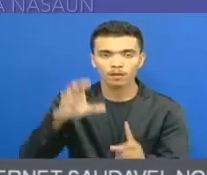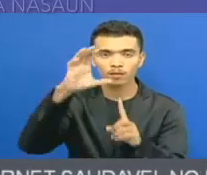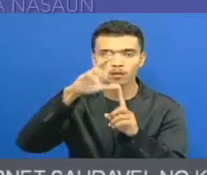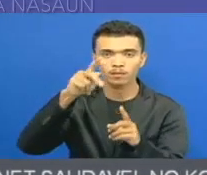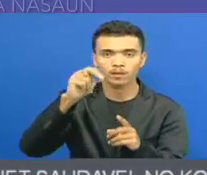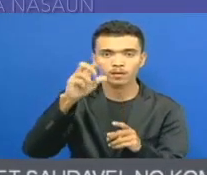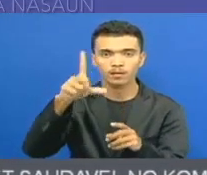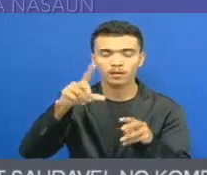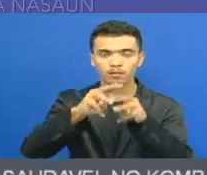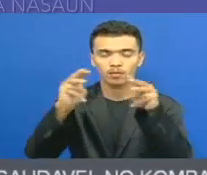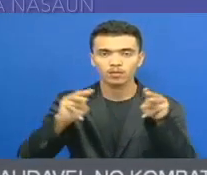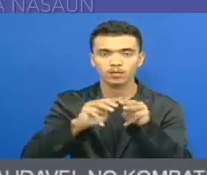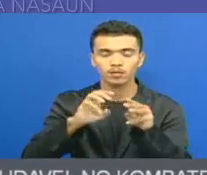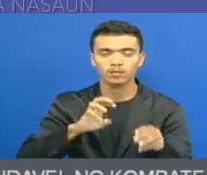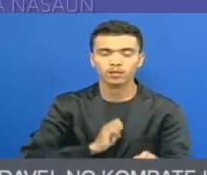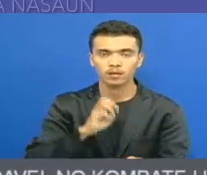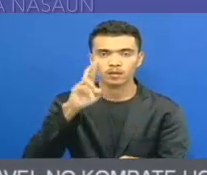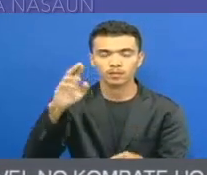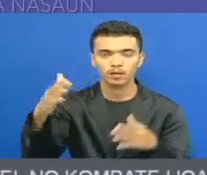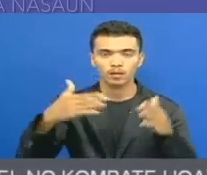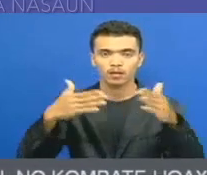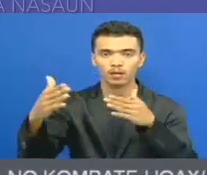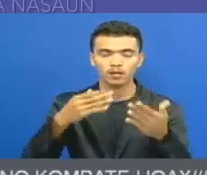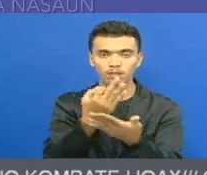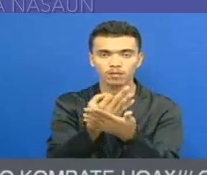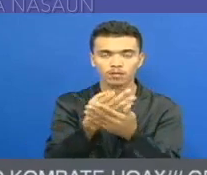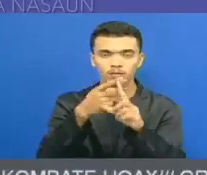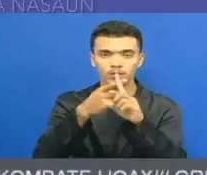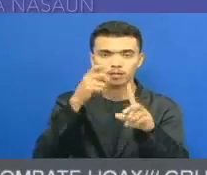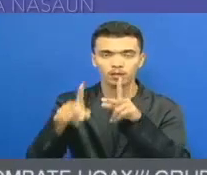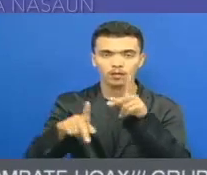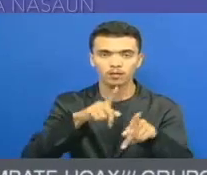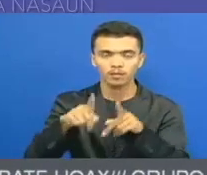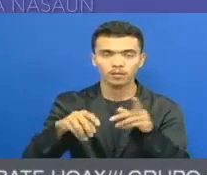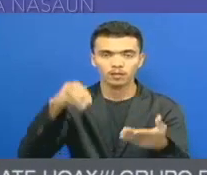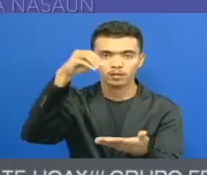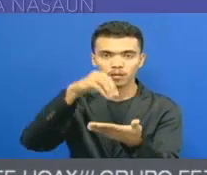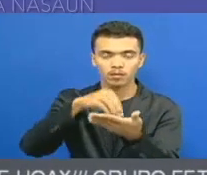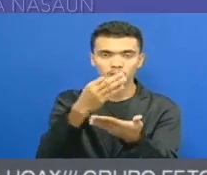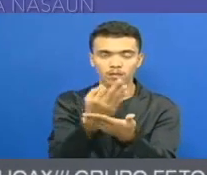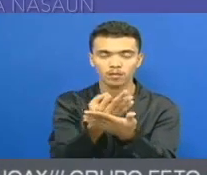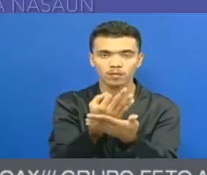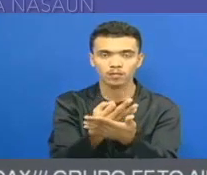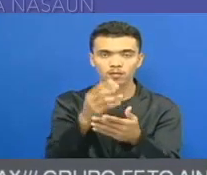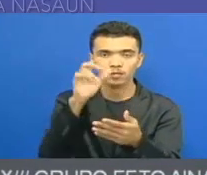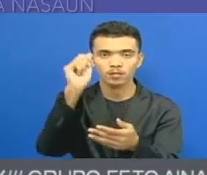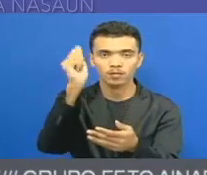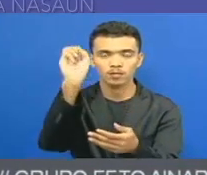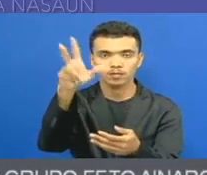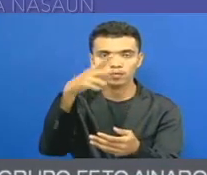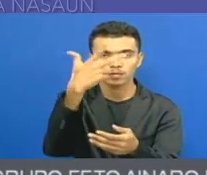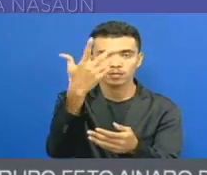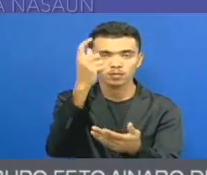Comando penitenciário do município Armeira recolhe a coima russi infratorcira no Hatamona Osan Rihusen Luresin